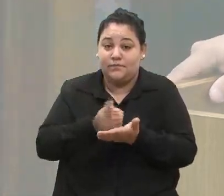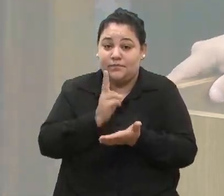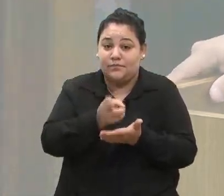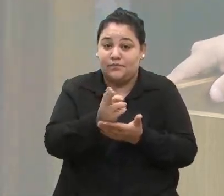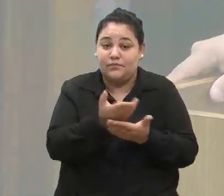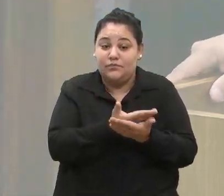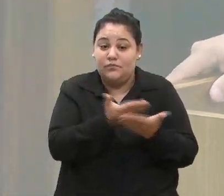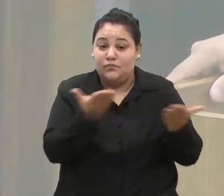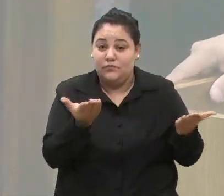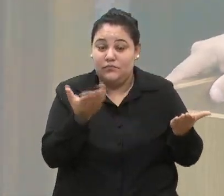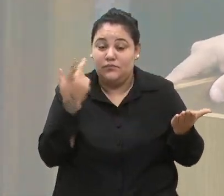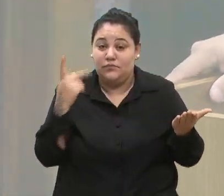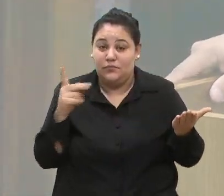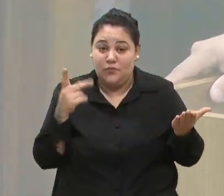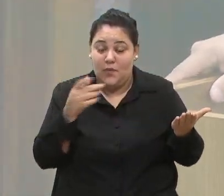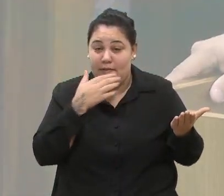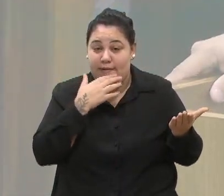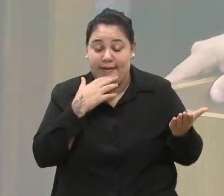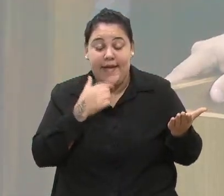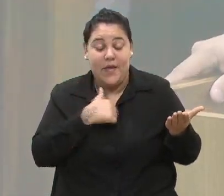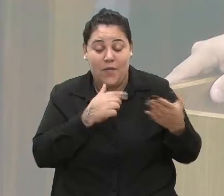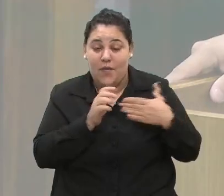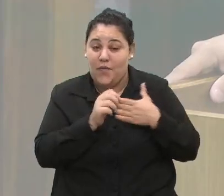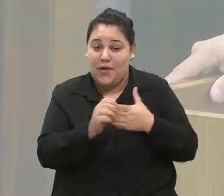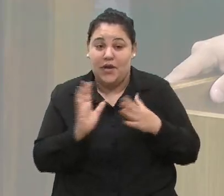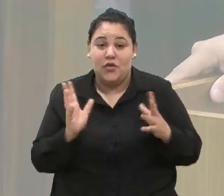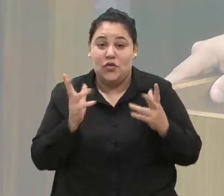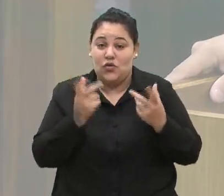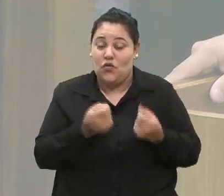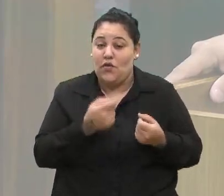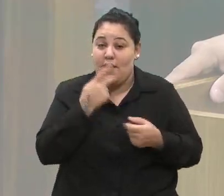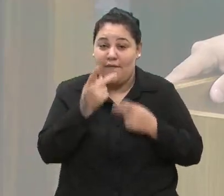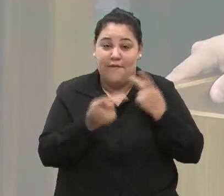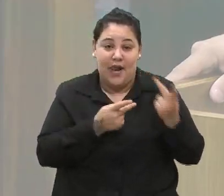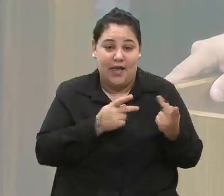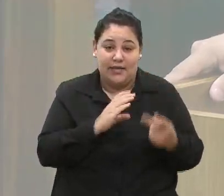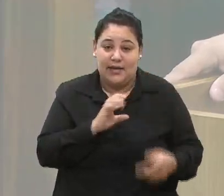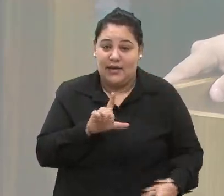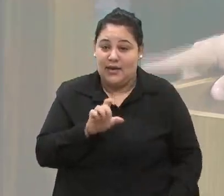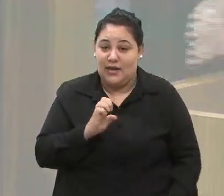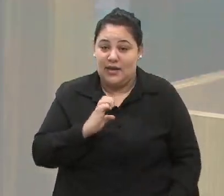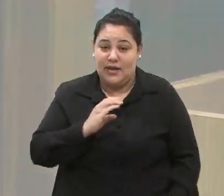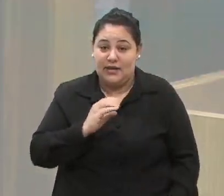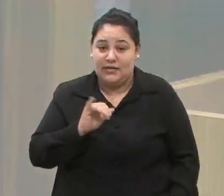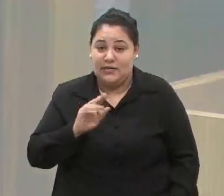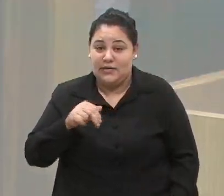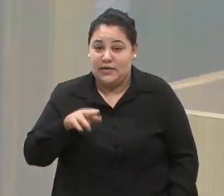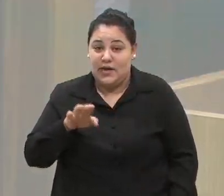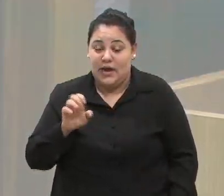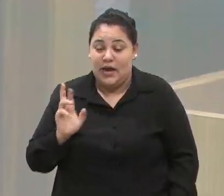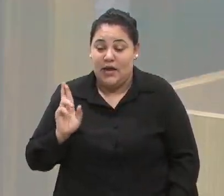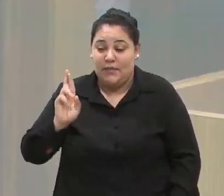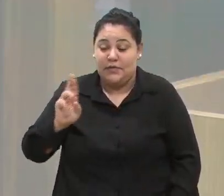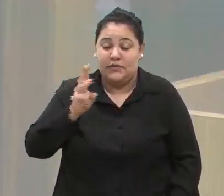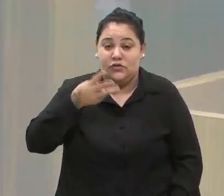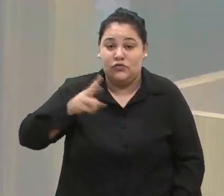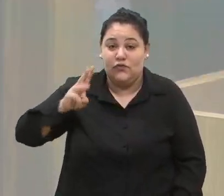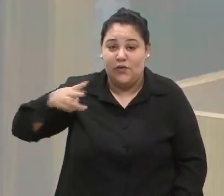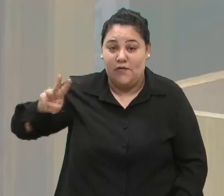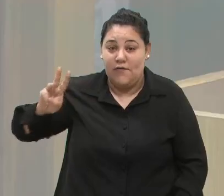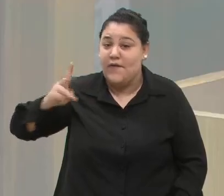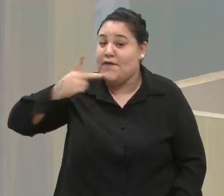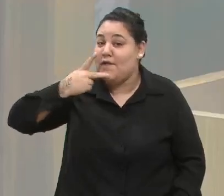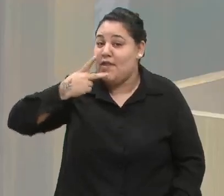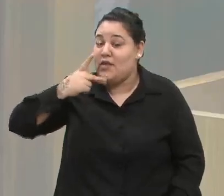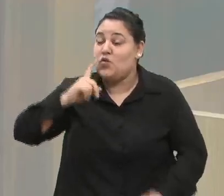Pompeia. Eu acompanhei a fala da Cleciane, dos representantes do Virvi, falando do tempo